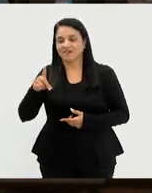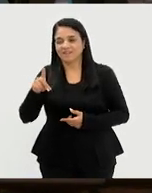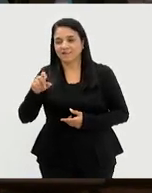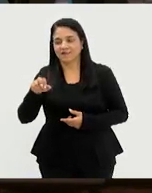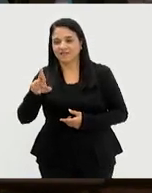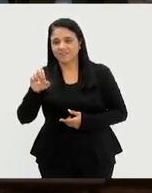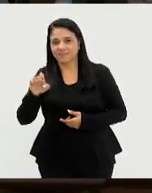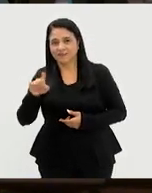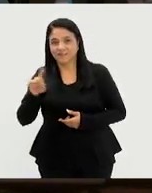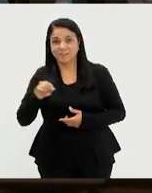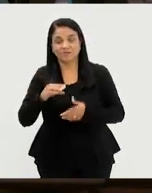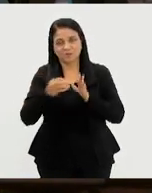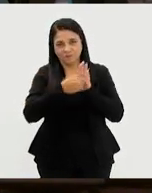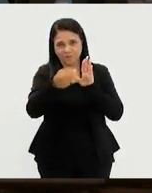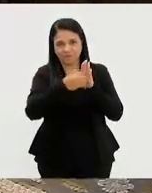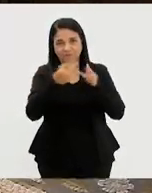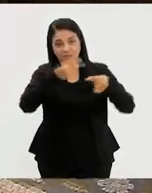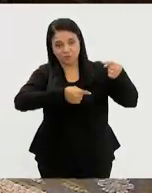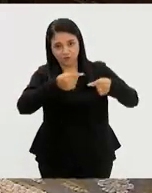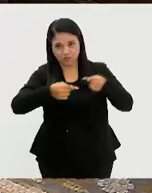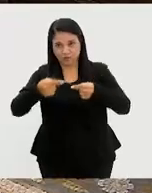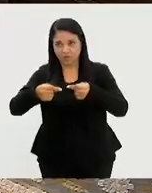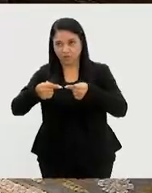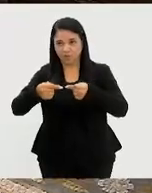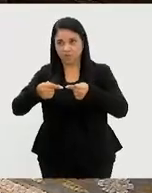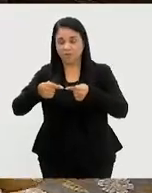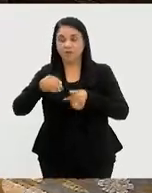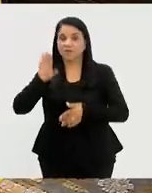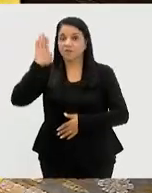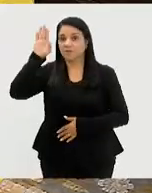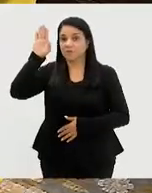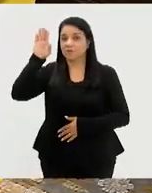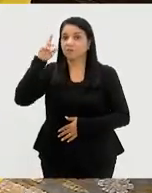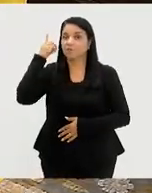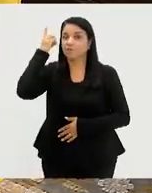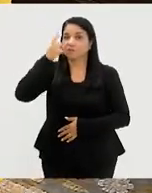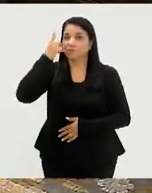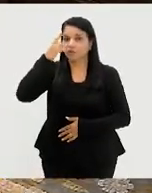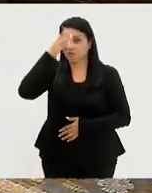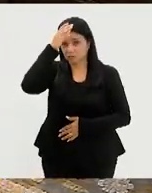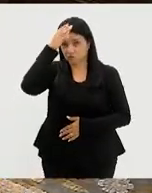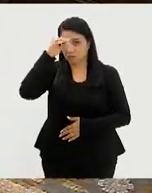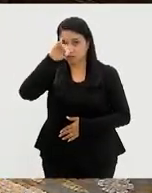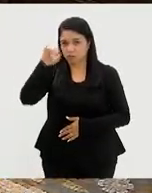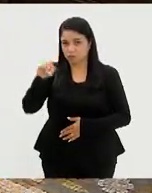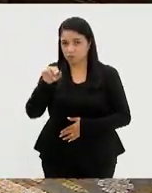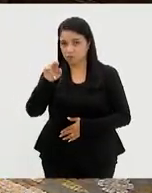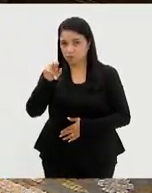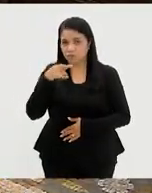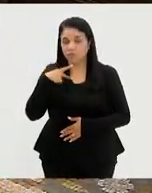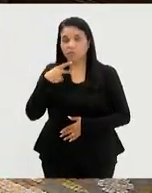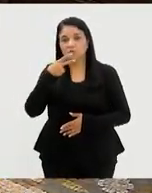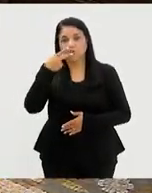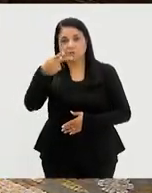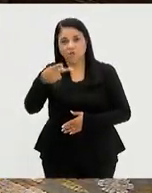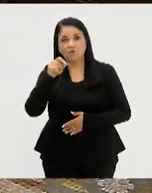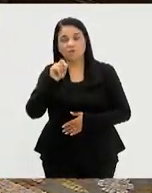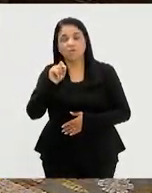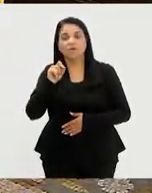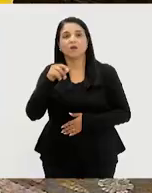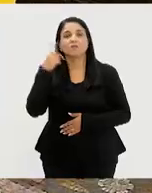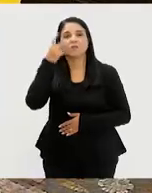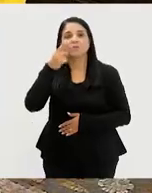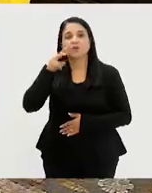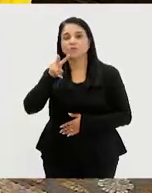emitido em discussão deputada tia Ju eu quero trazer aqui a fala do deputado Vitor Júnior